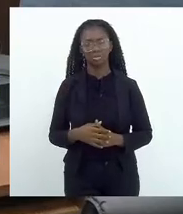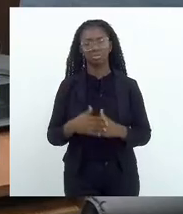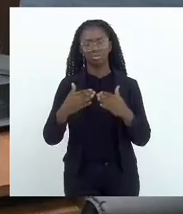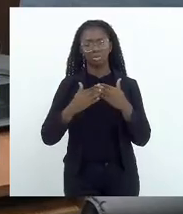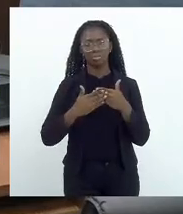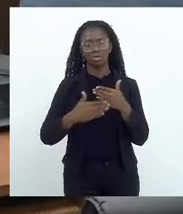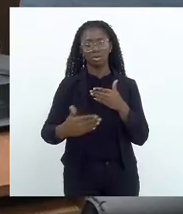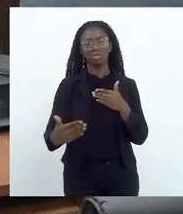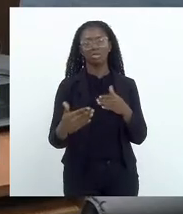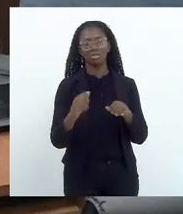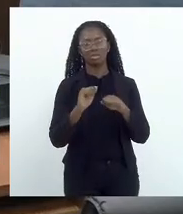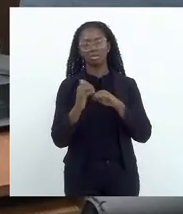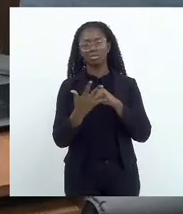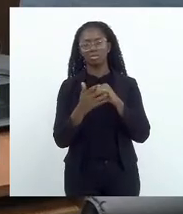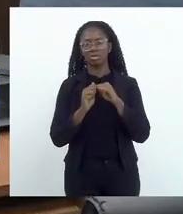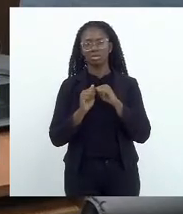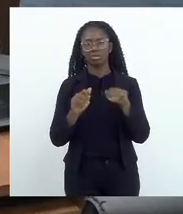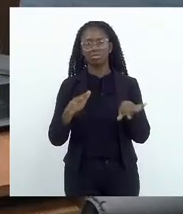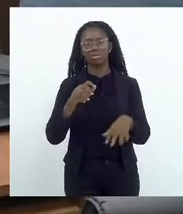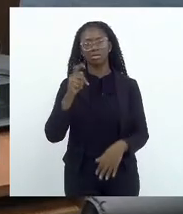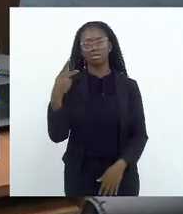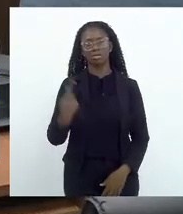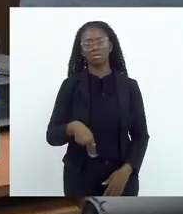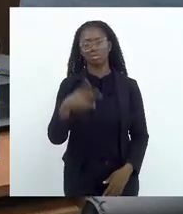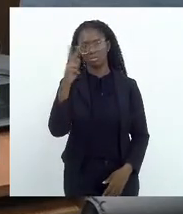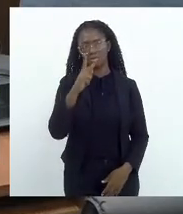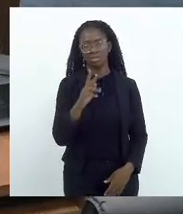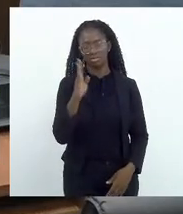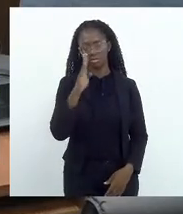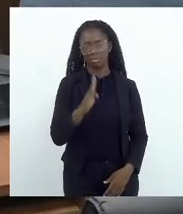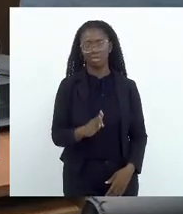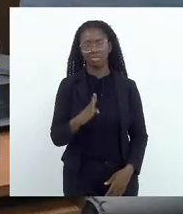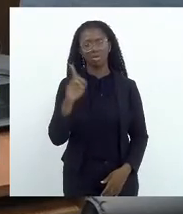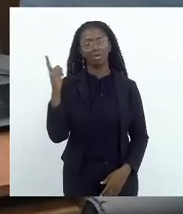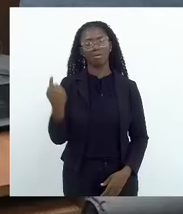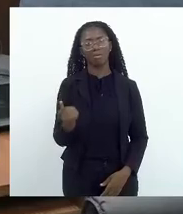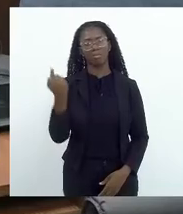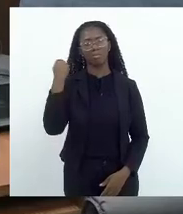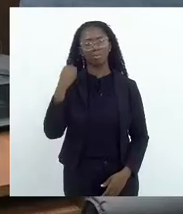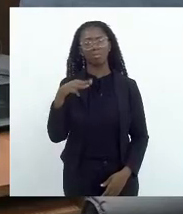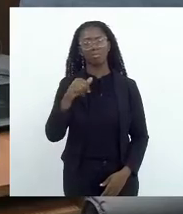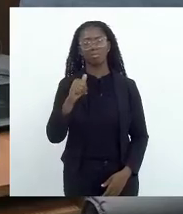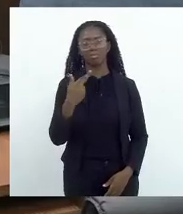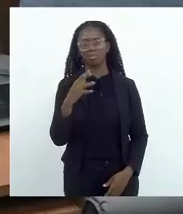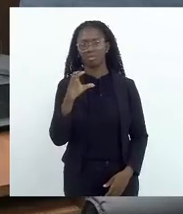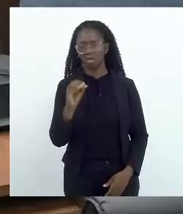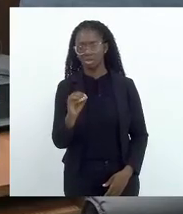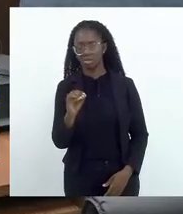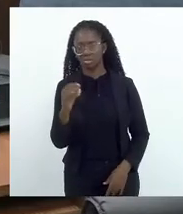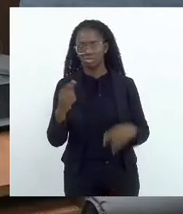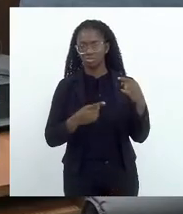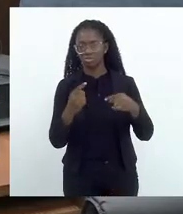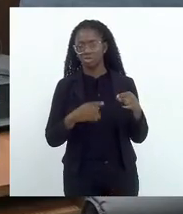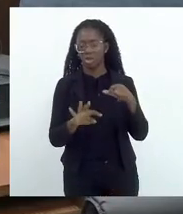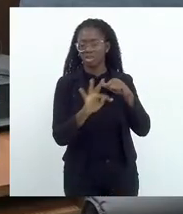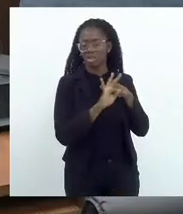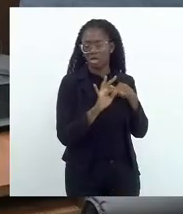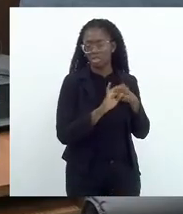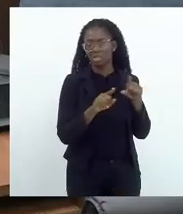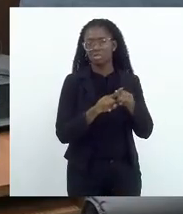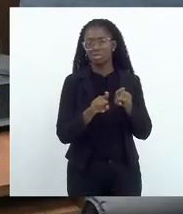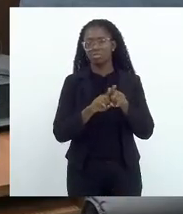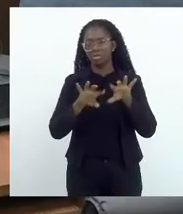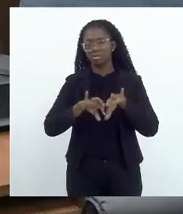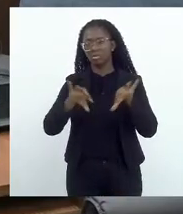processo pandêmico no Brasil, em março do ano passado, a discussão do técnico e do político.